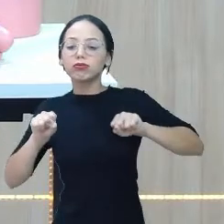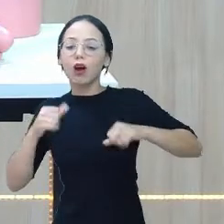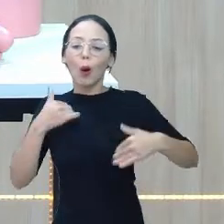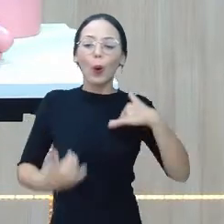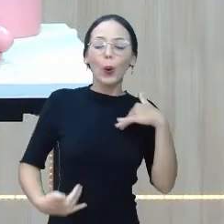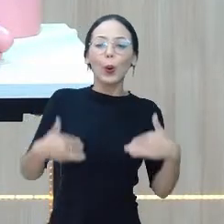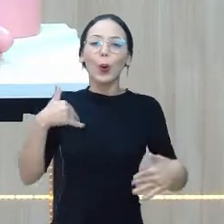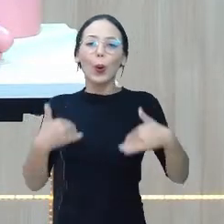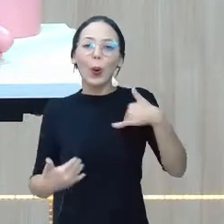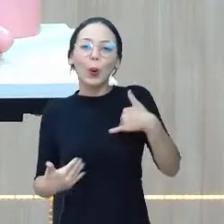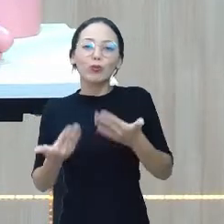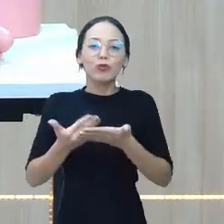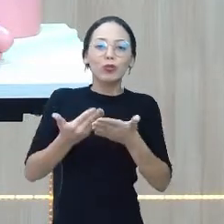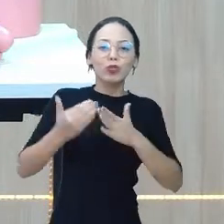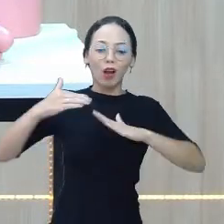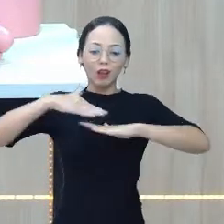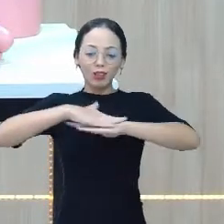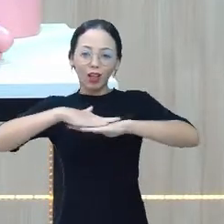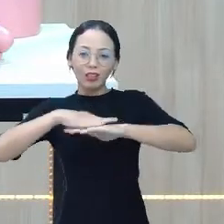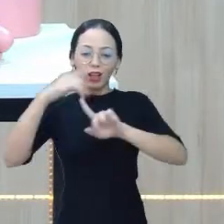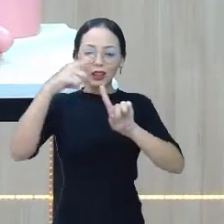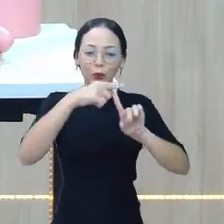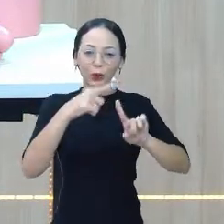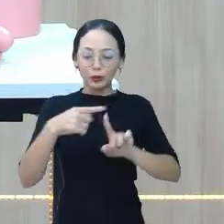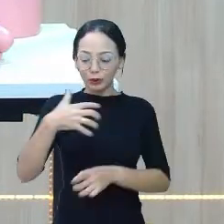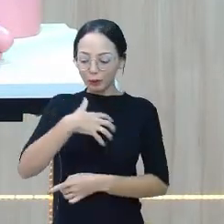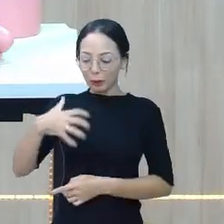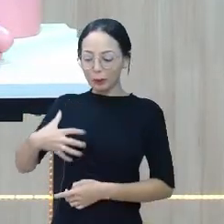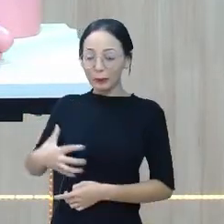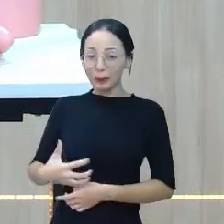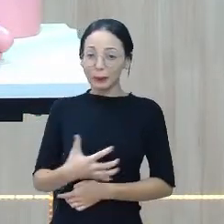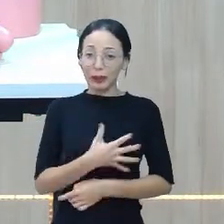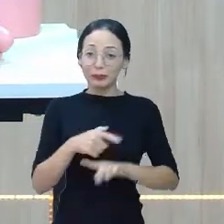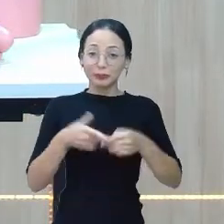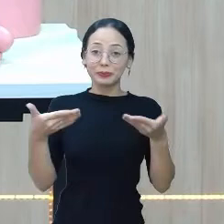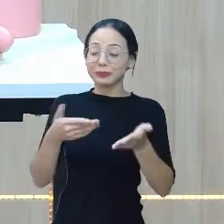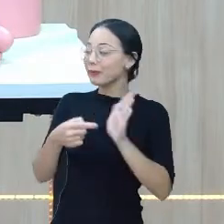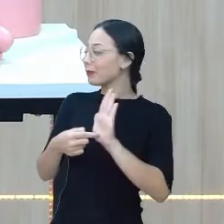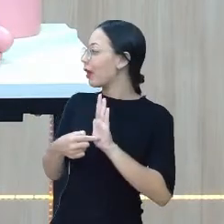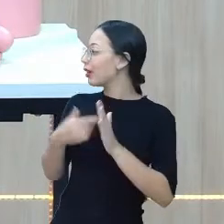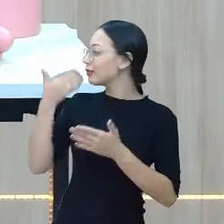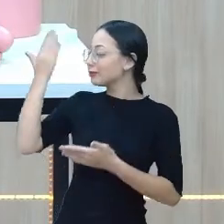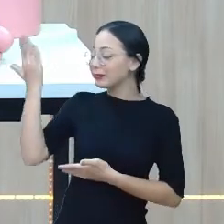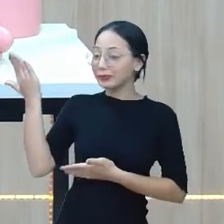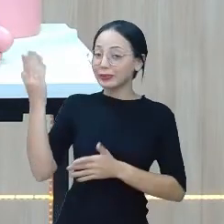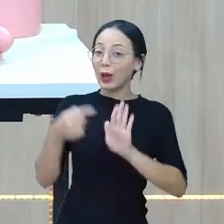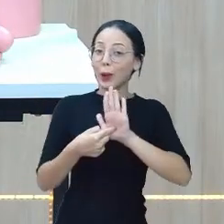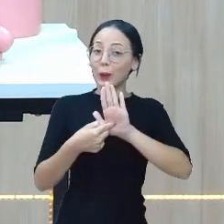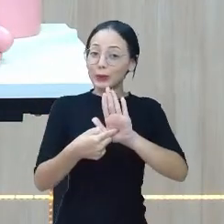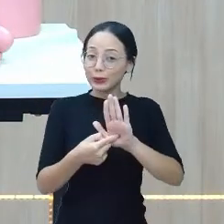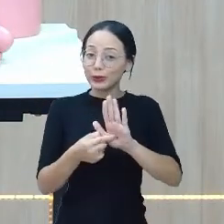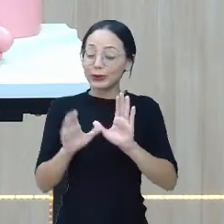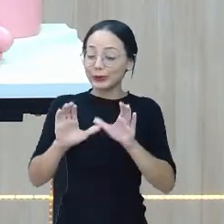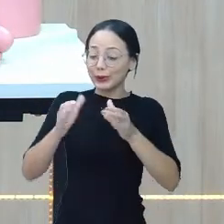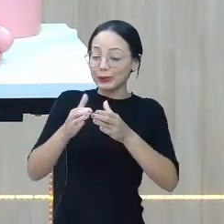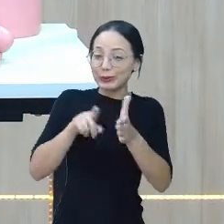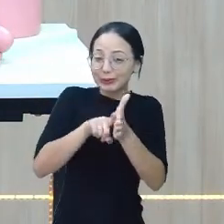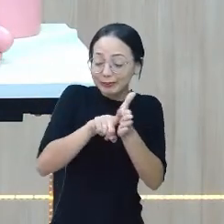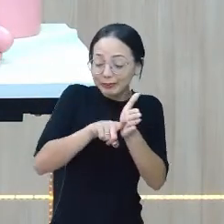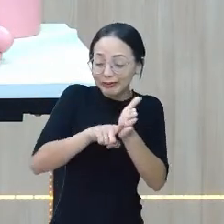nosso corpo, os tecidos e os órgãos que compõem. E aqui um grupo de pesquisadores analisando,